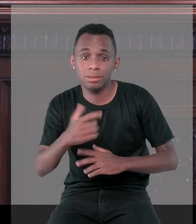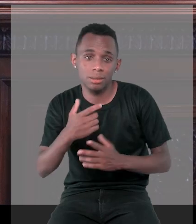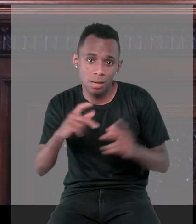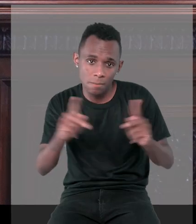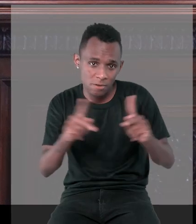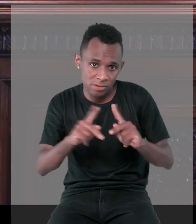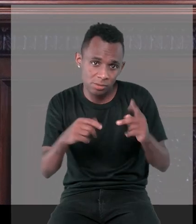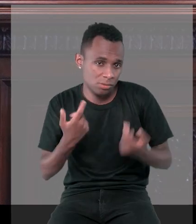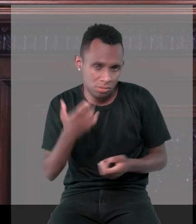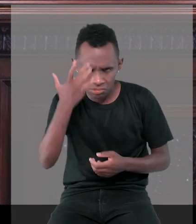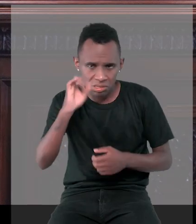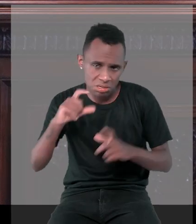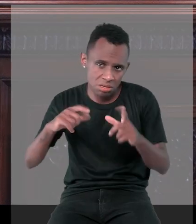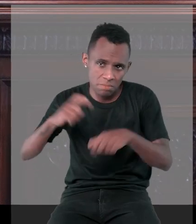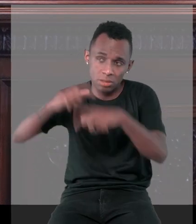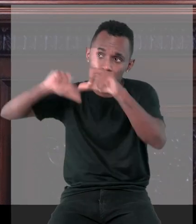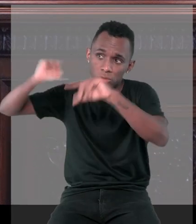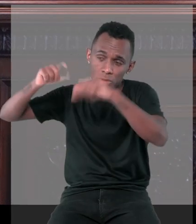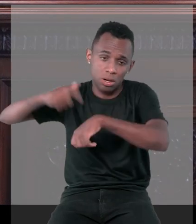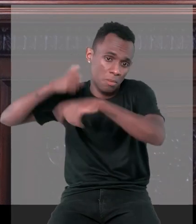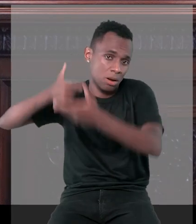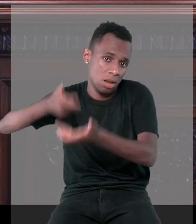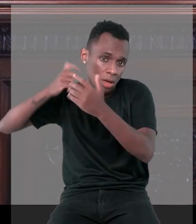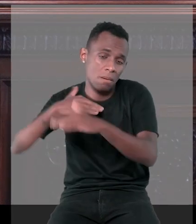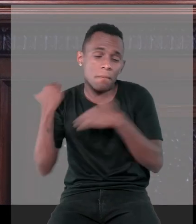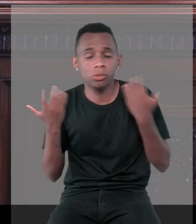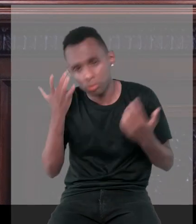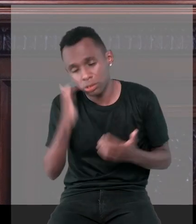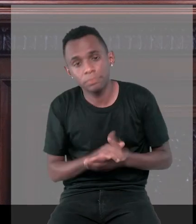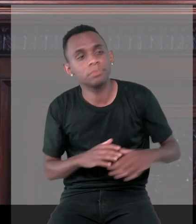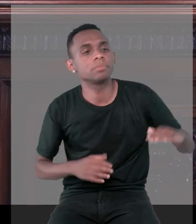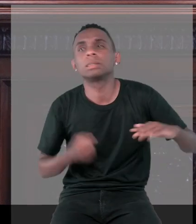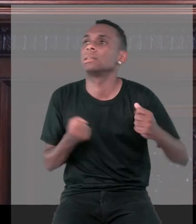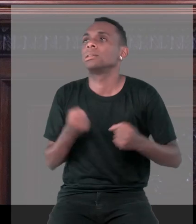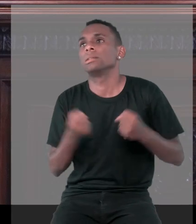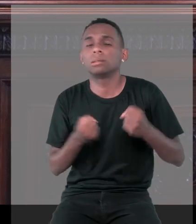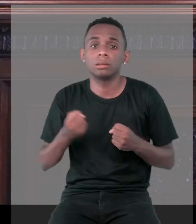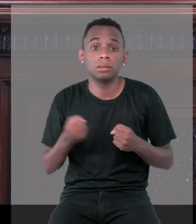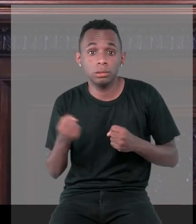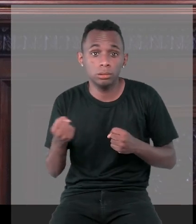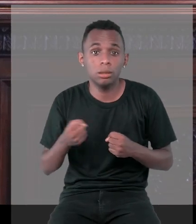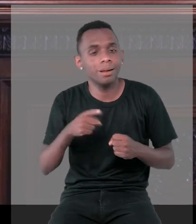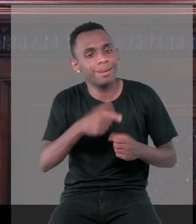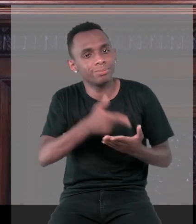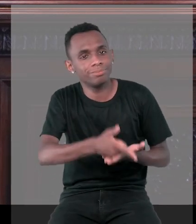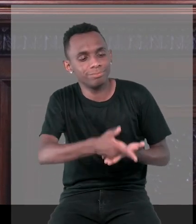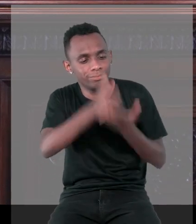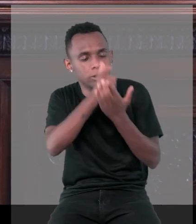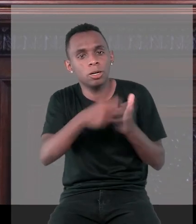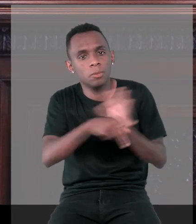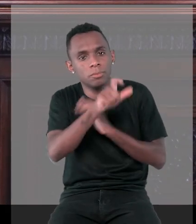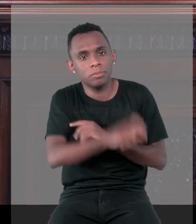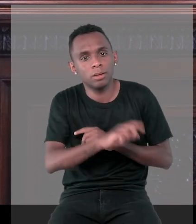na Hora da Estrela ali. Eu pensei na Hora da Estrela, a Hora da Morte e tal. A Clarice já vem dirigindo o fusquinha e ela vai ser a vítima